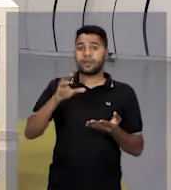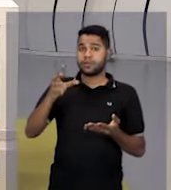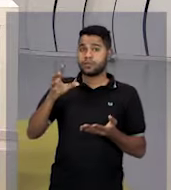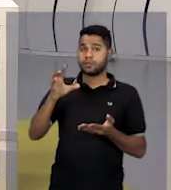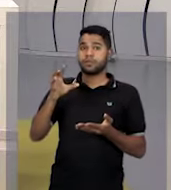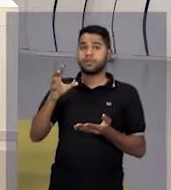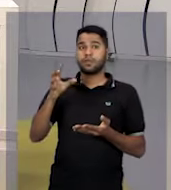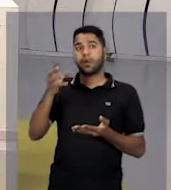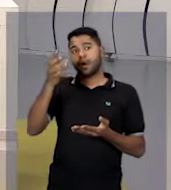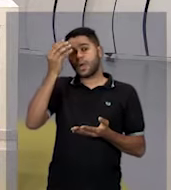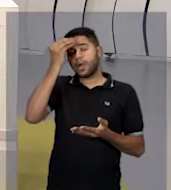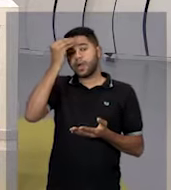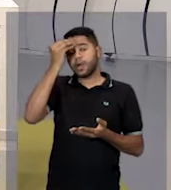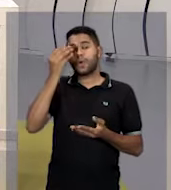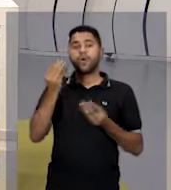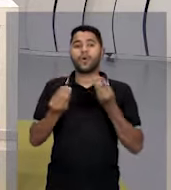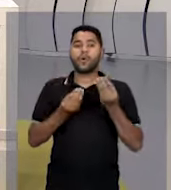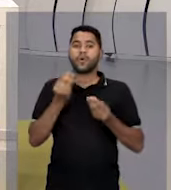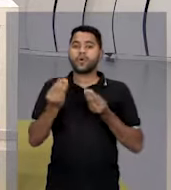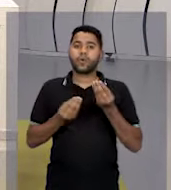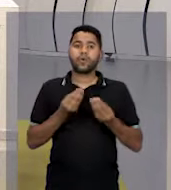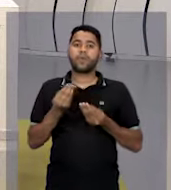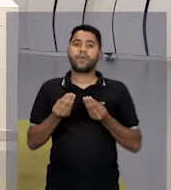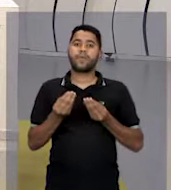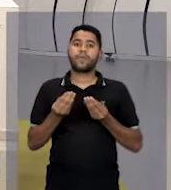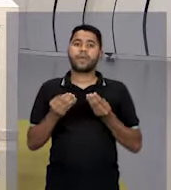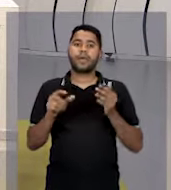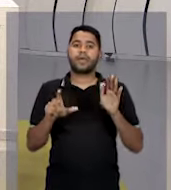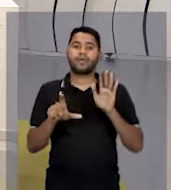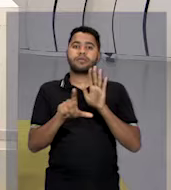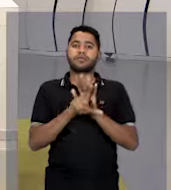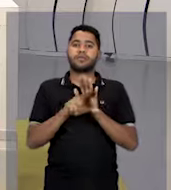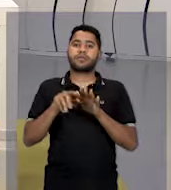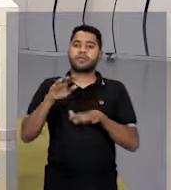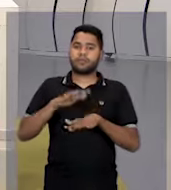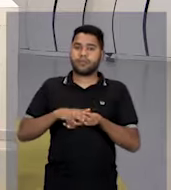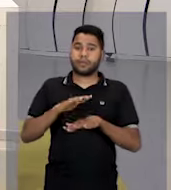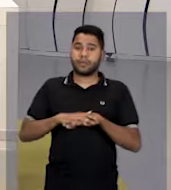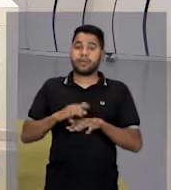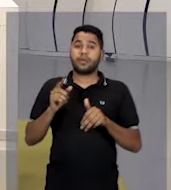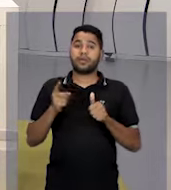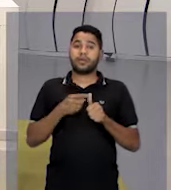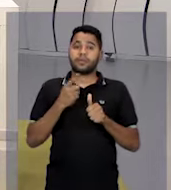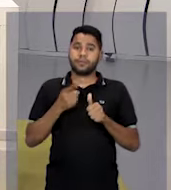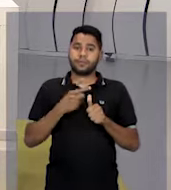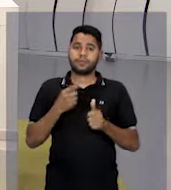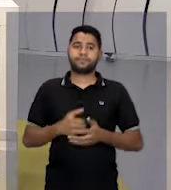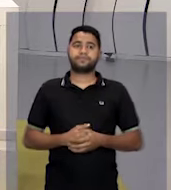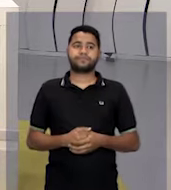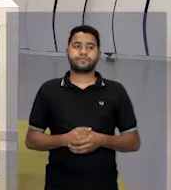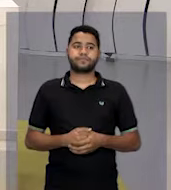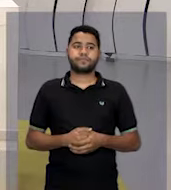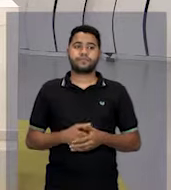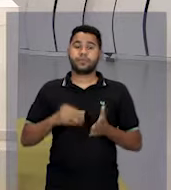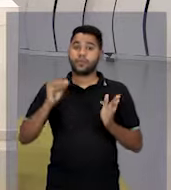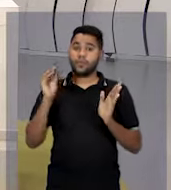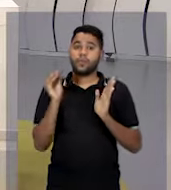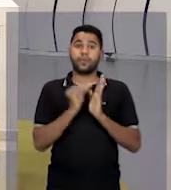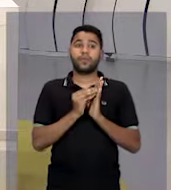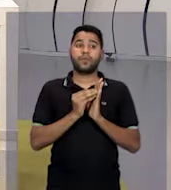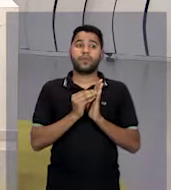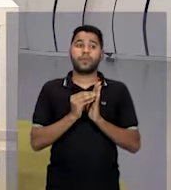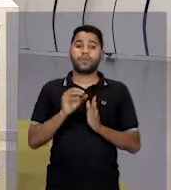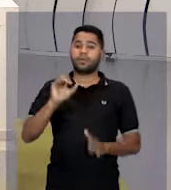gravar como que vão ficar essas leis matemáticas. A primeira que eu coloquei aqui foi